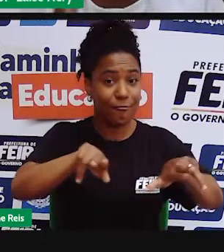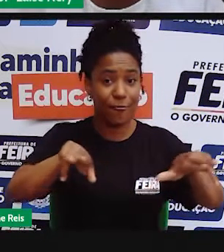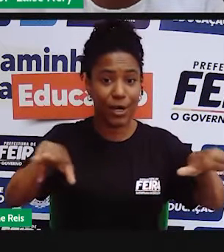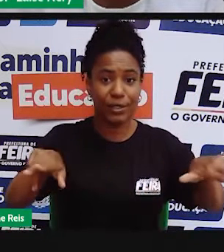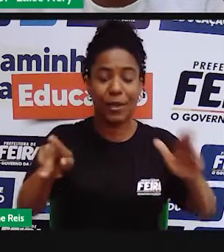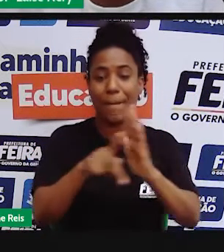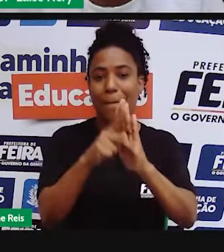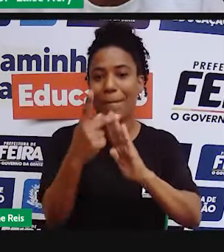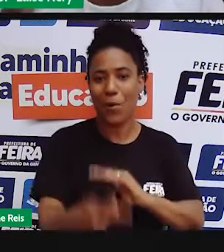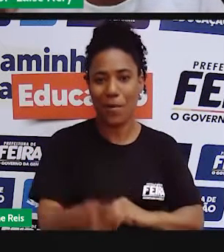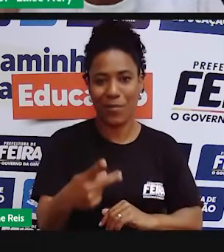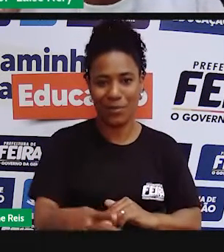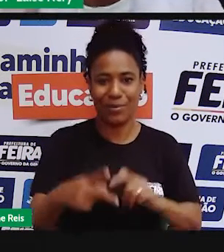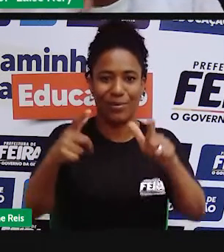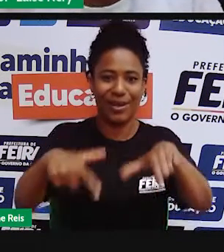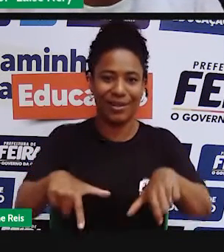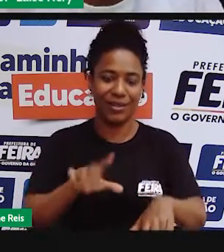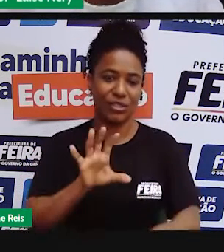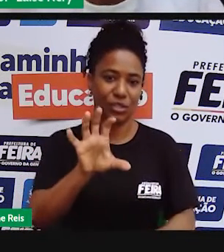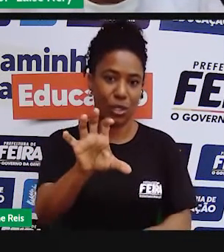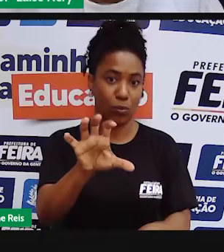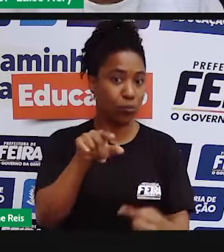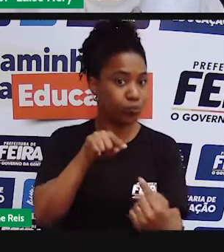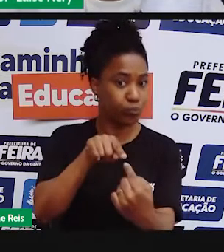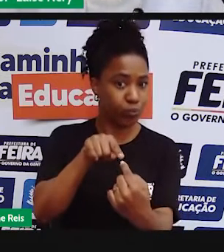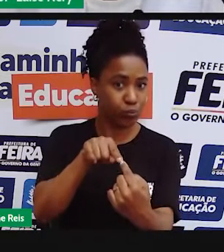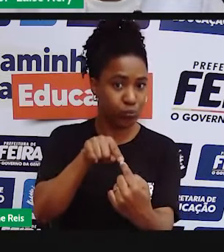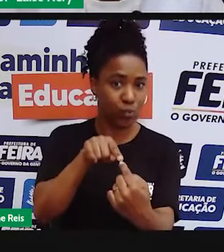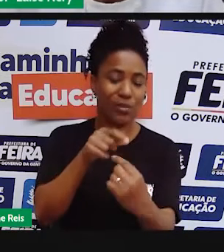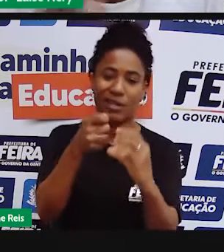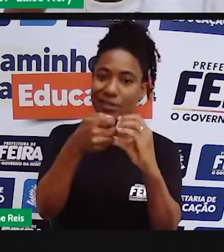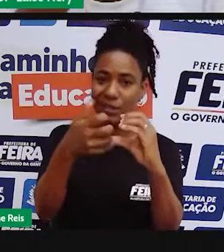pelos fatores ambientais locais.